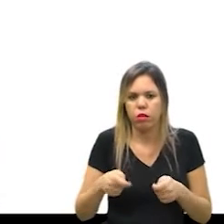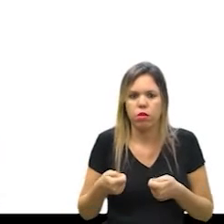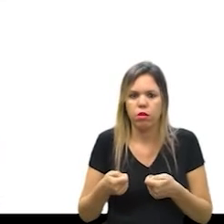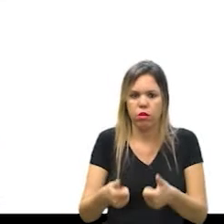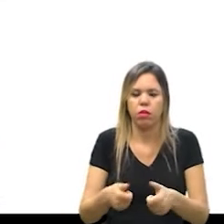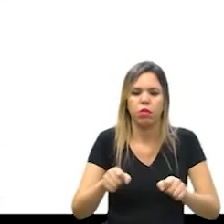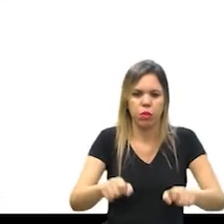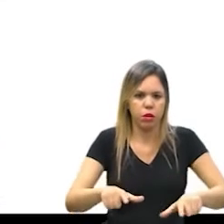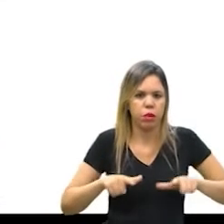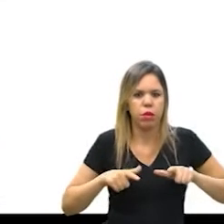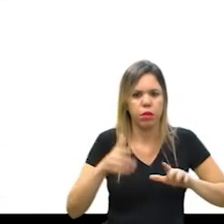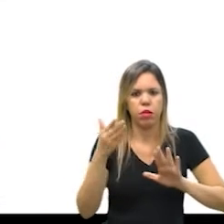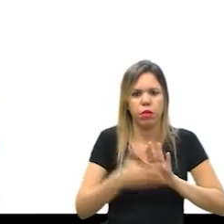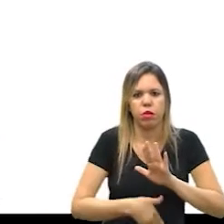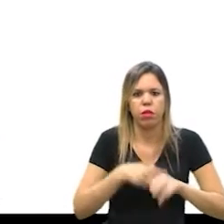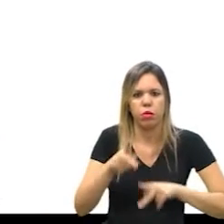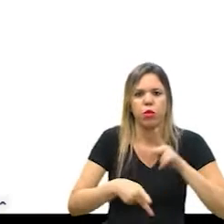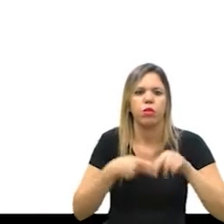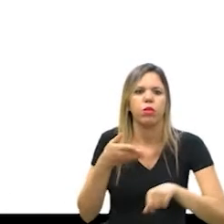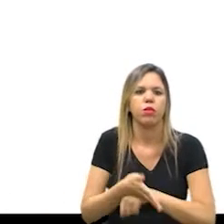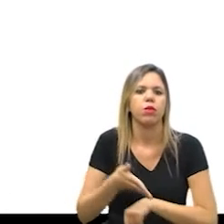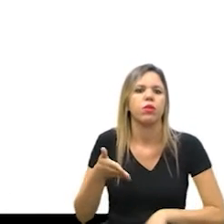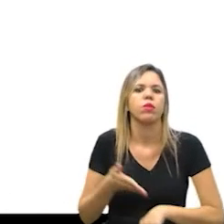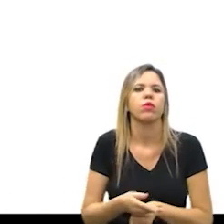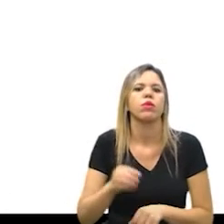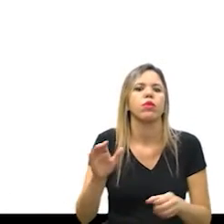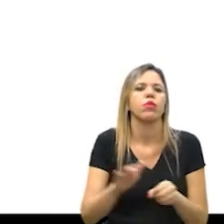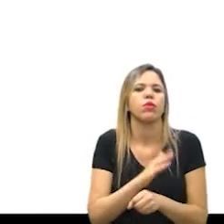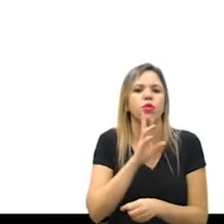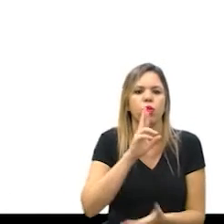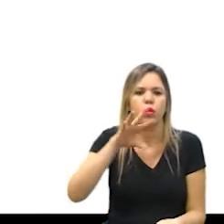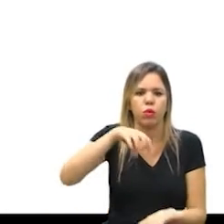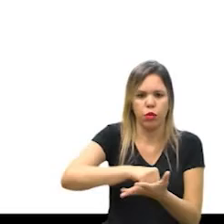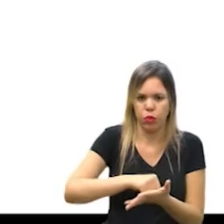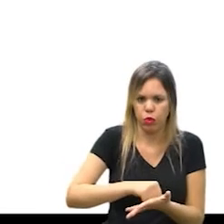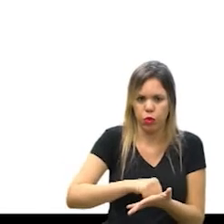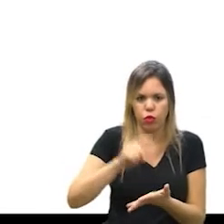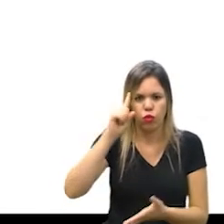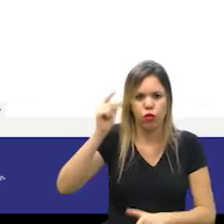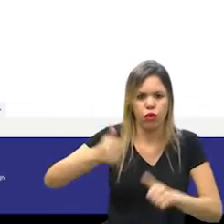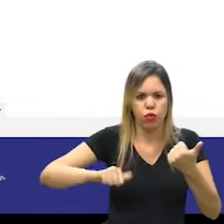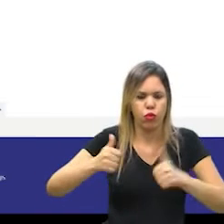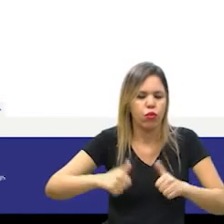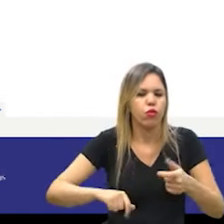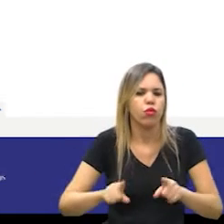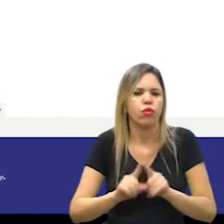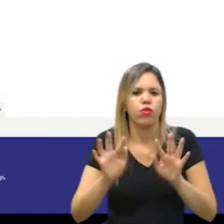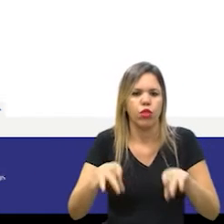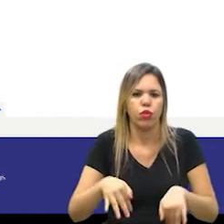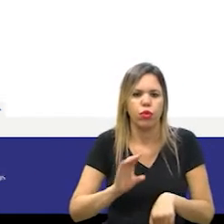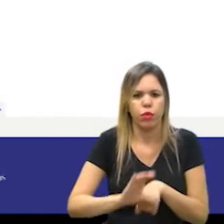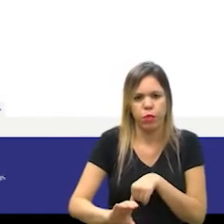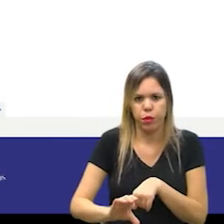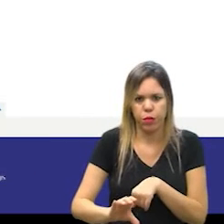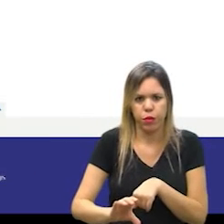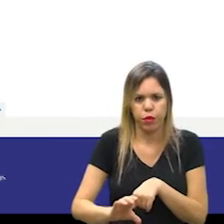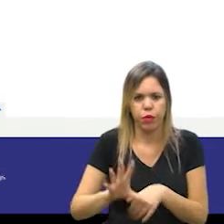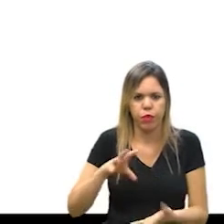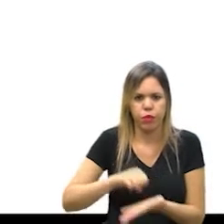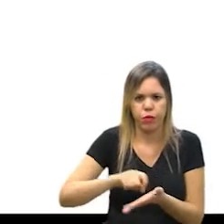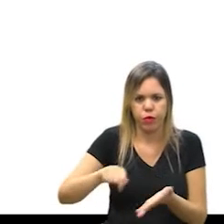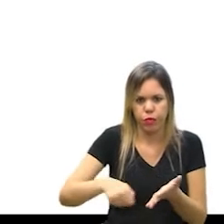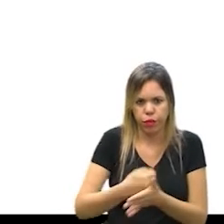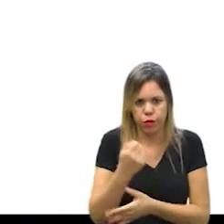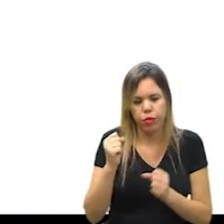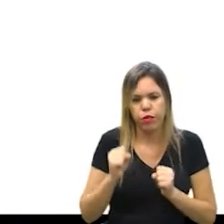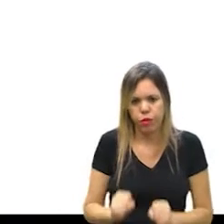às 16h. Será concedido um certificado para os participantes que preencherem o formulário de avaliação